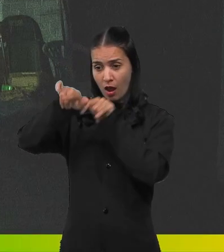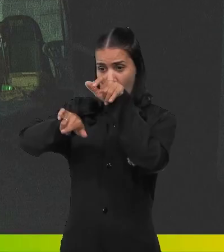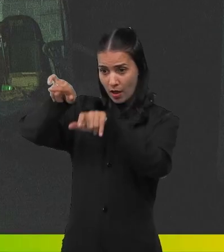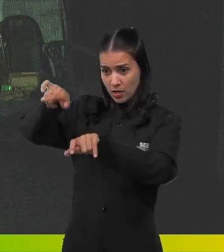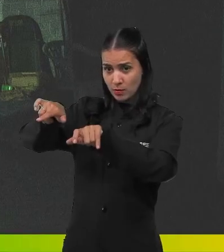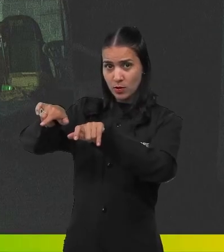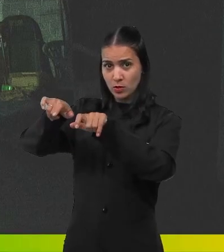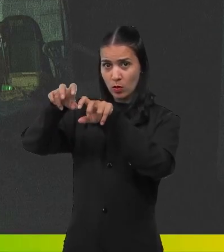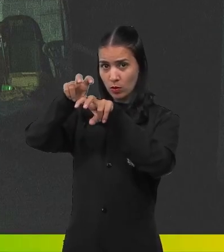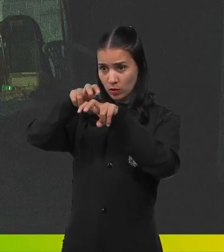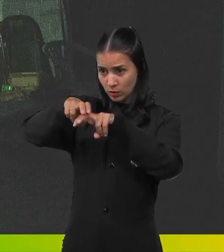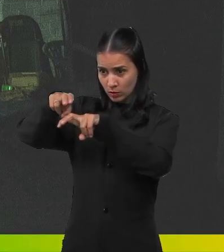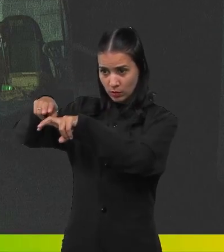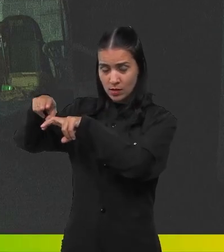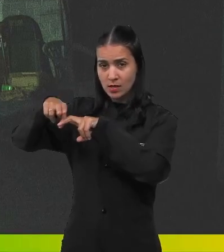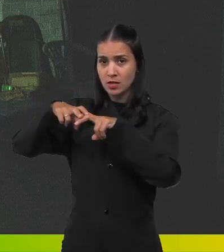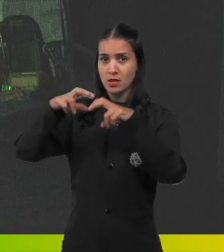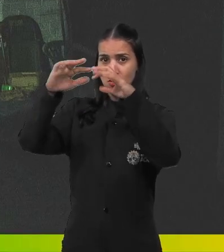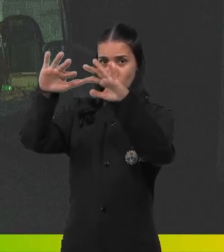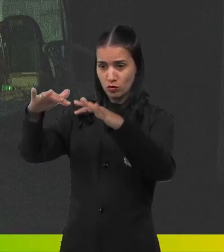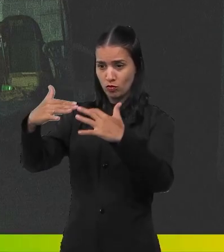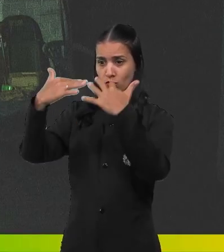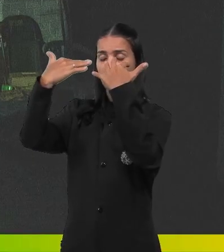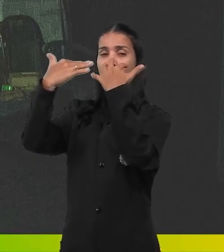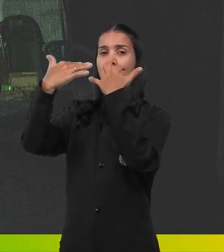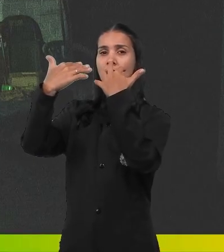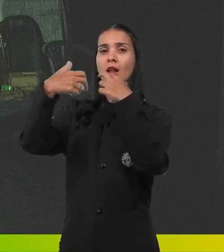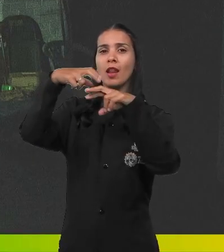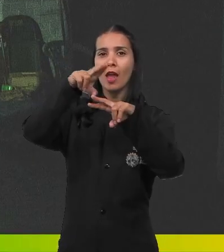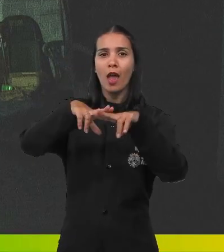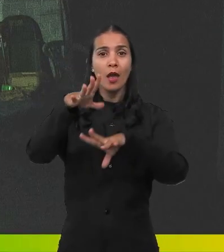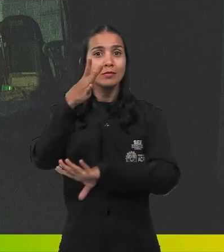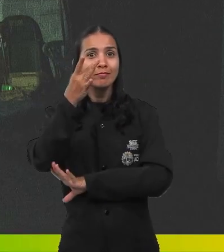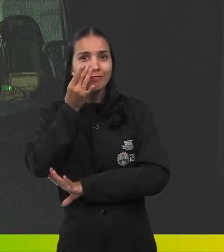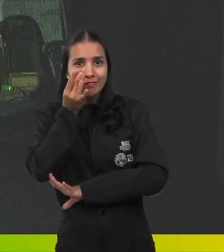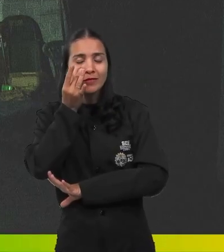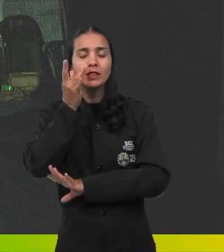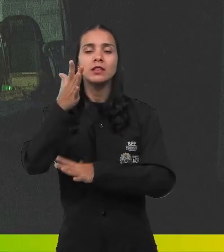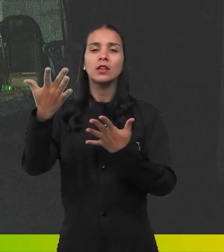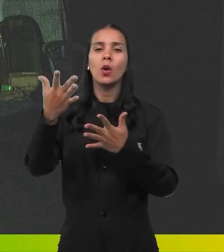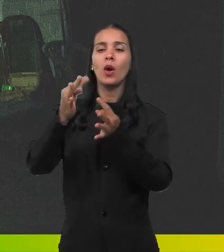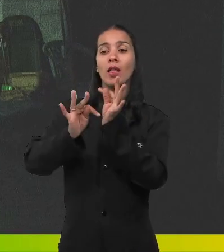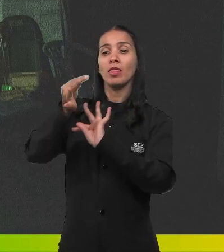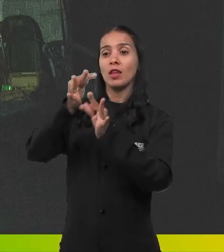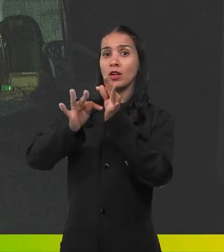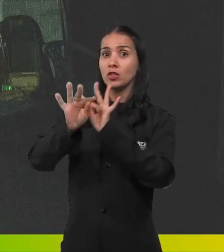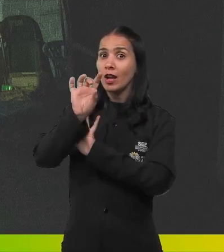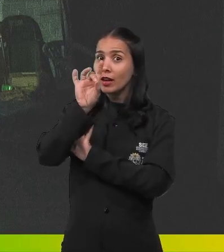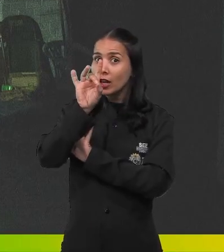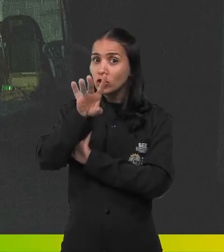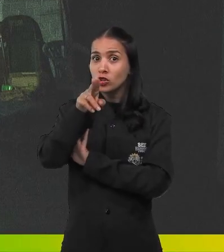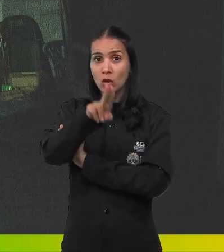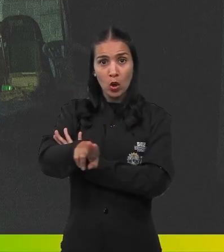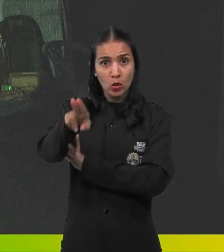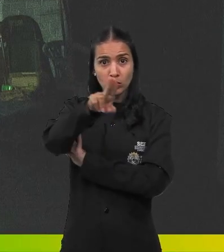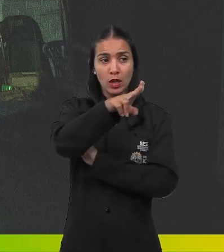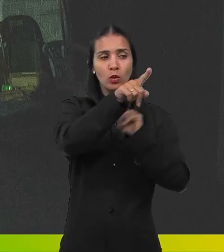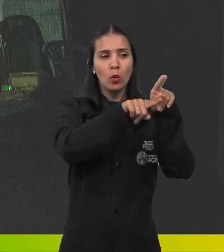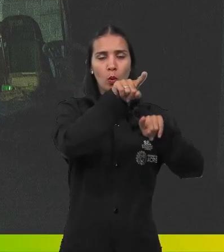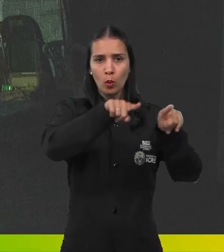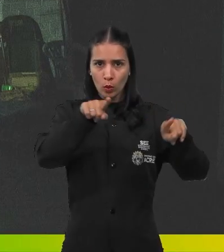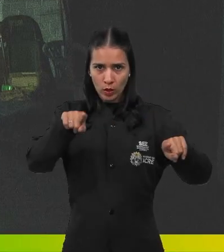tinha essa presença, e somente a questão tecnológica estava no cenário, nessa questão